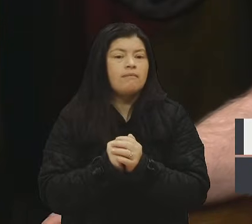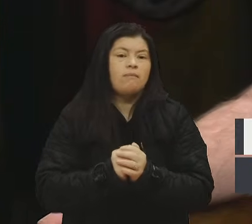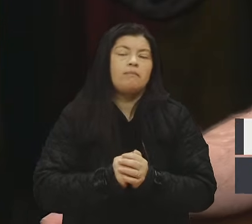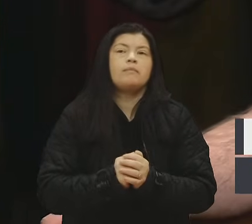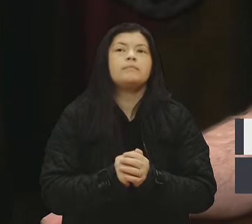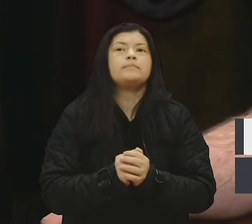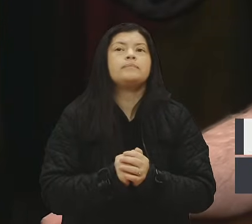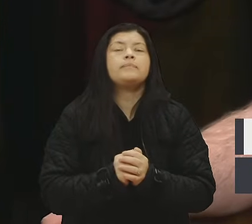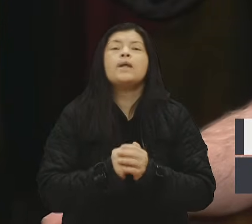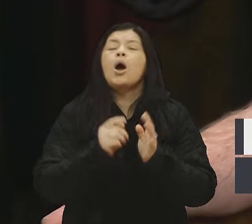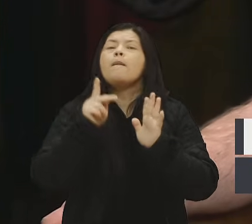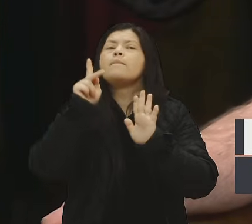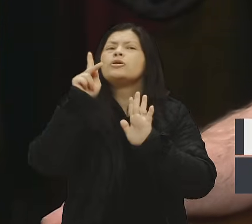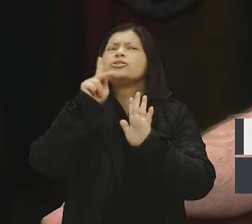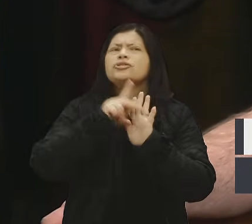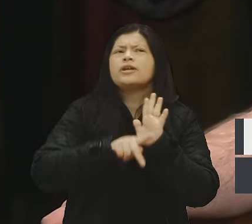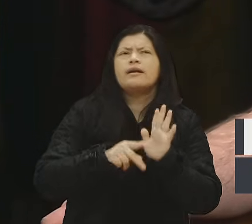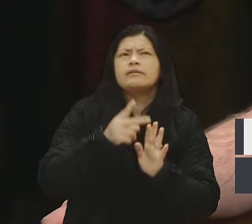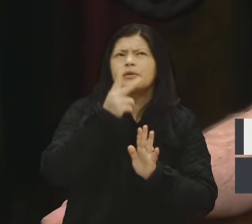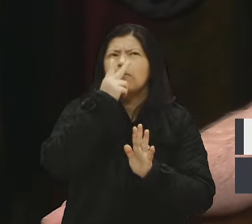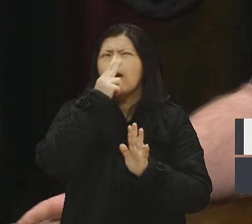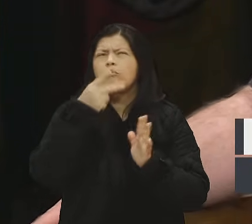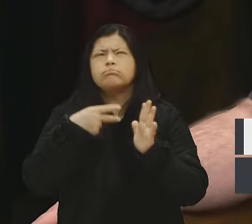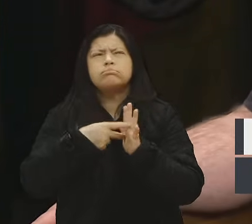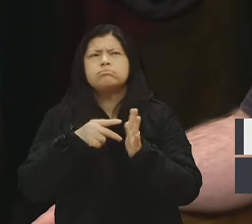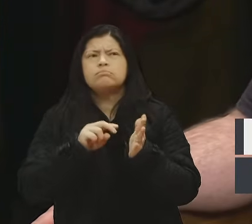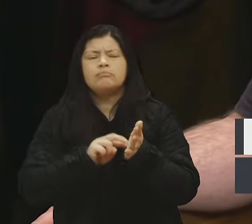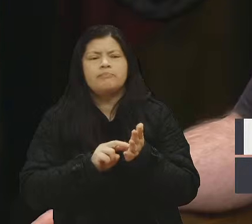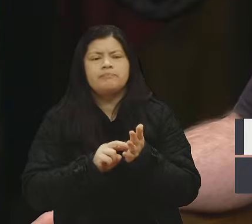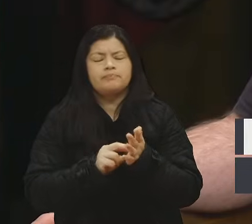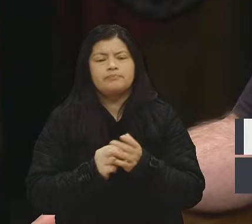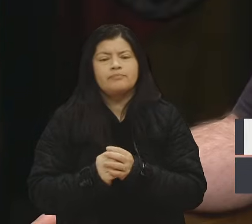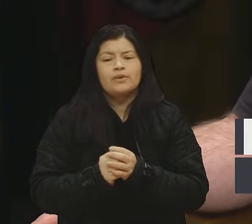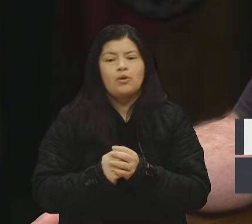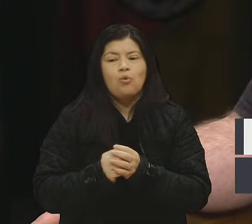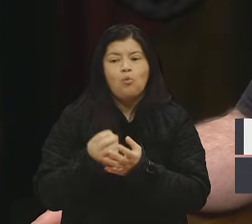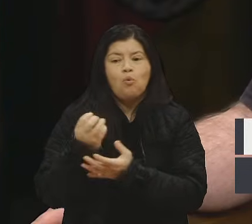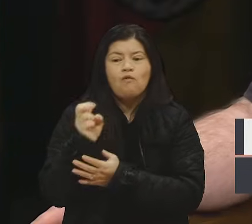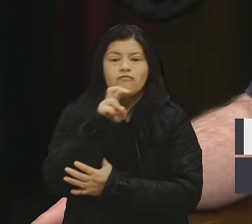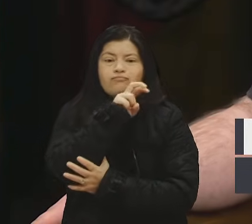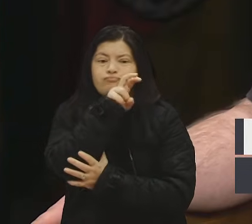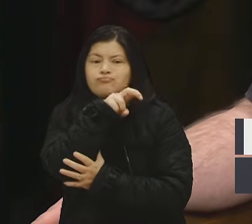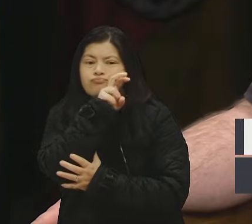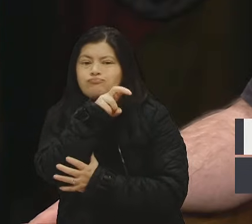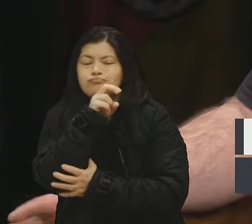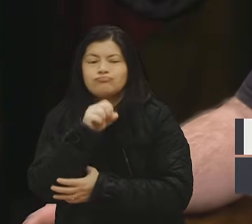esse projeto é como se fosse o ovo da serpente, né? Ele não